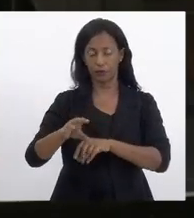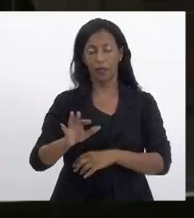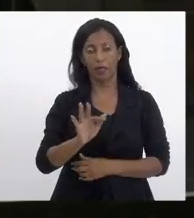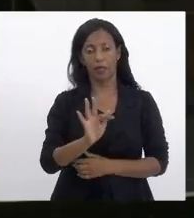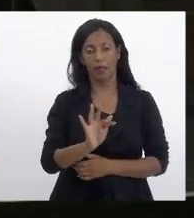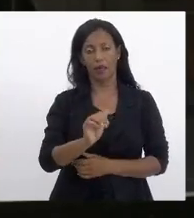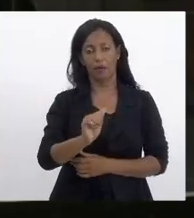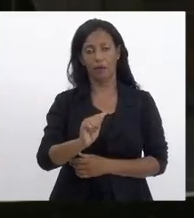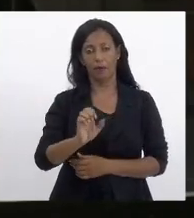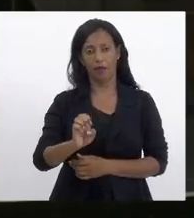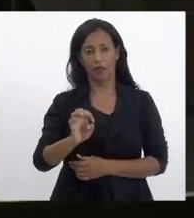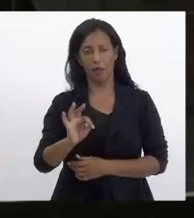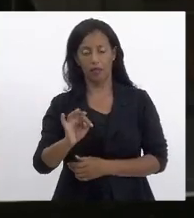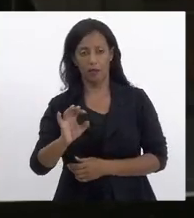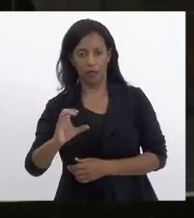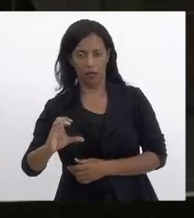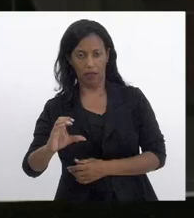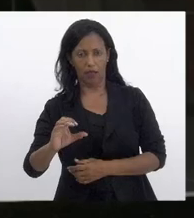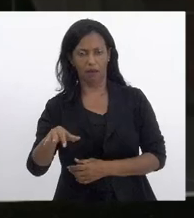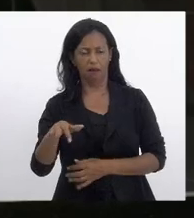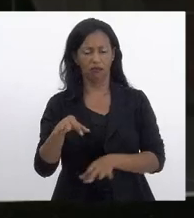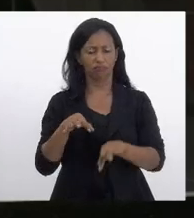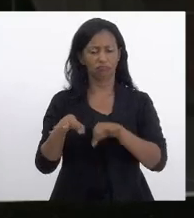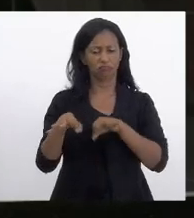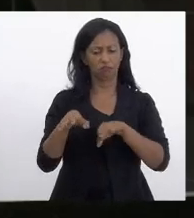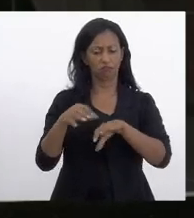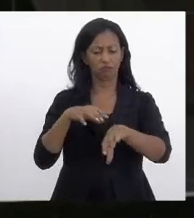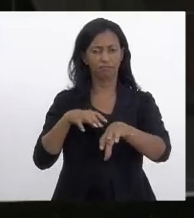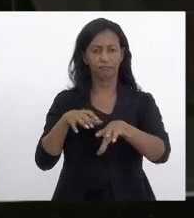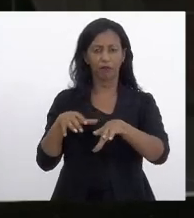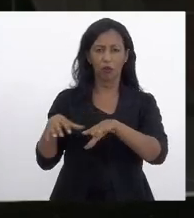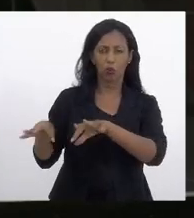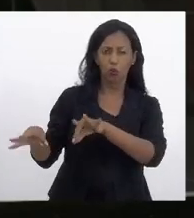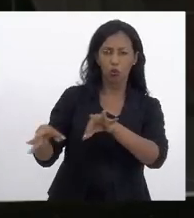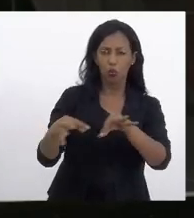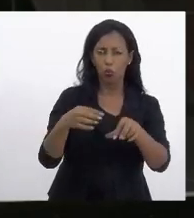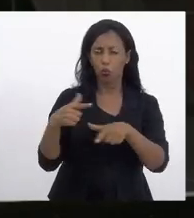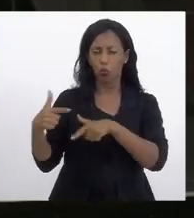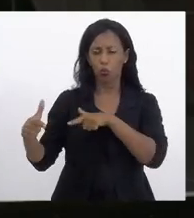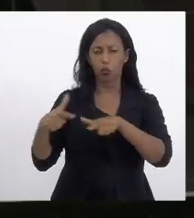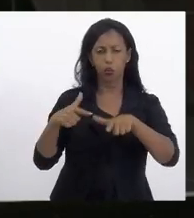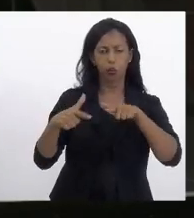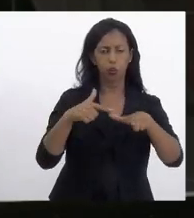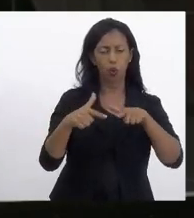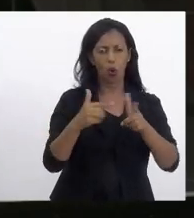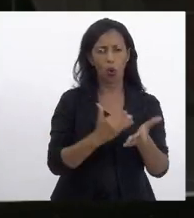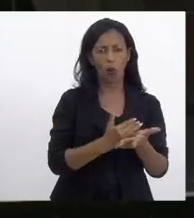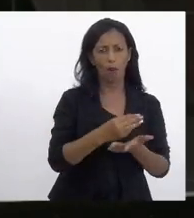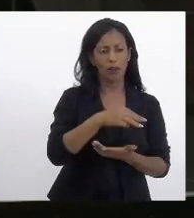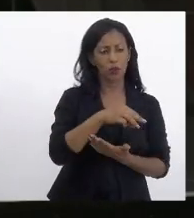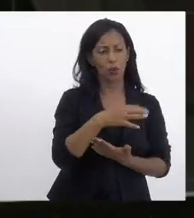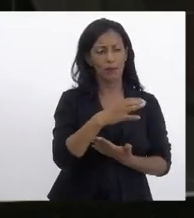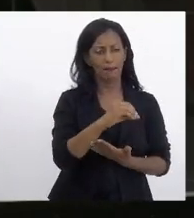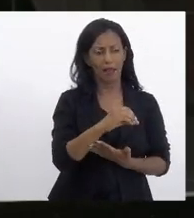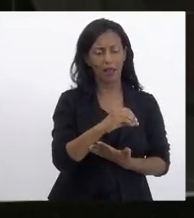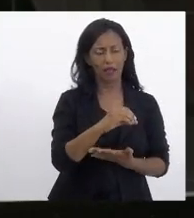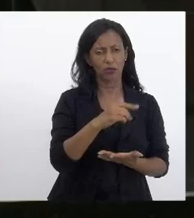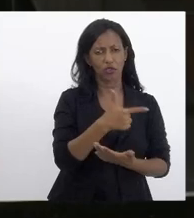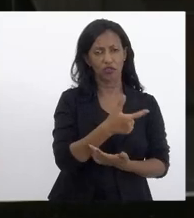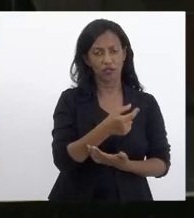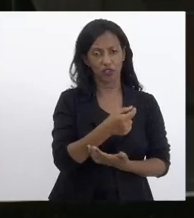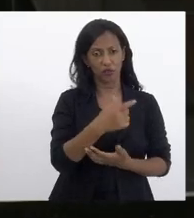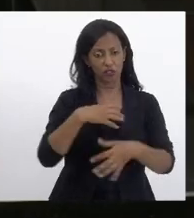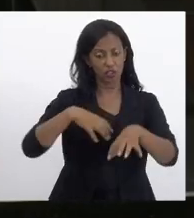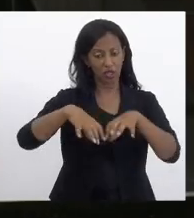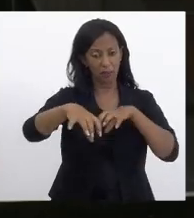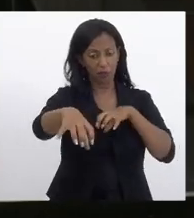FATEC trabalharam de forma remota desde março de 2020.